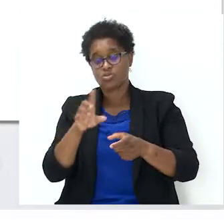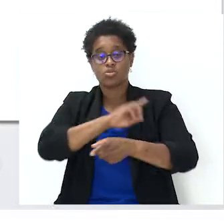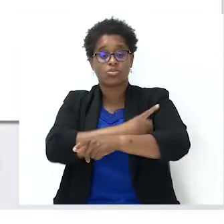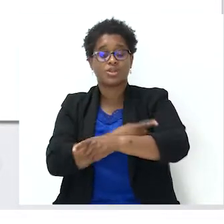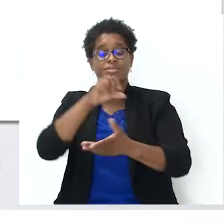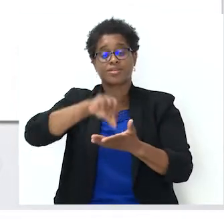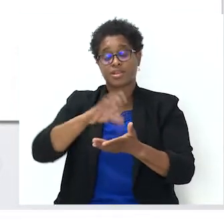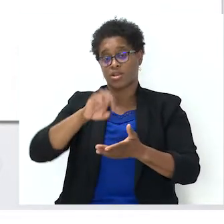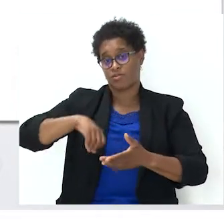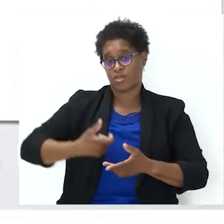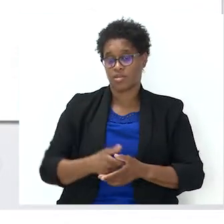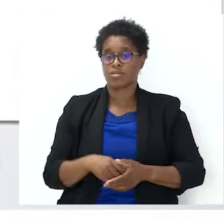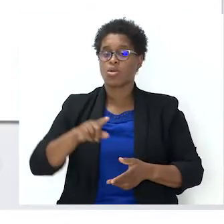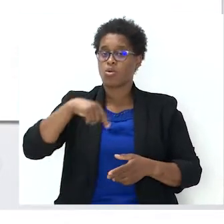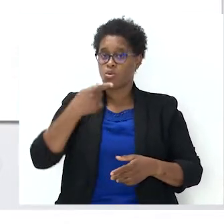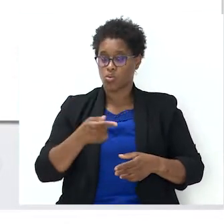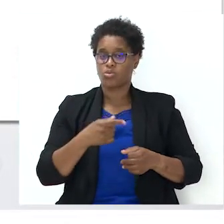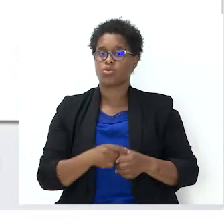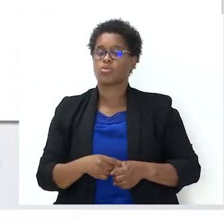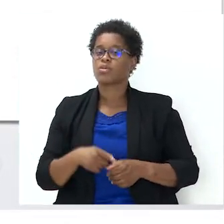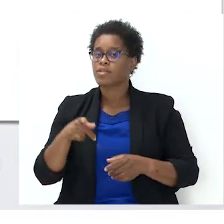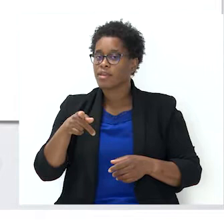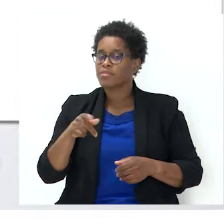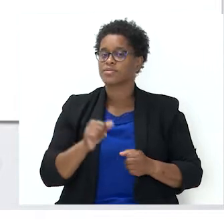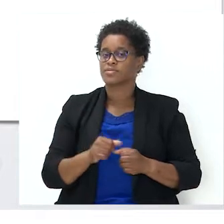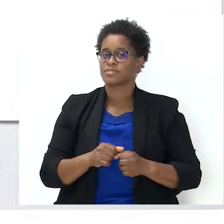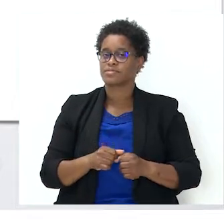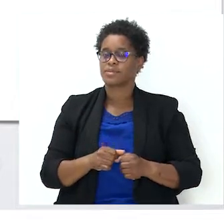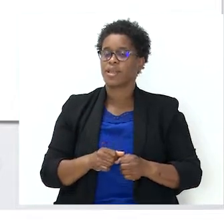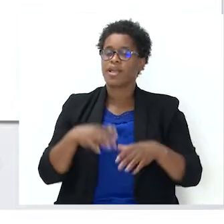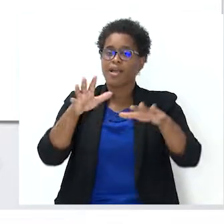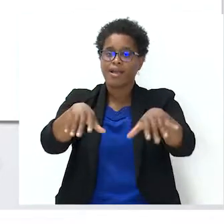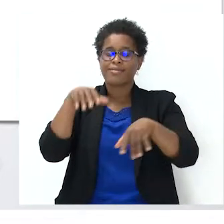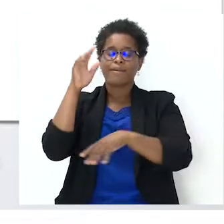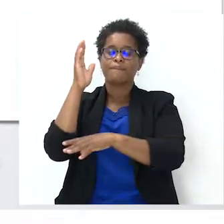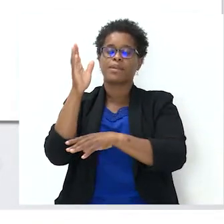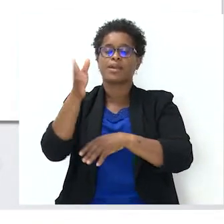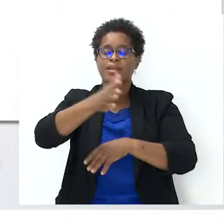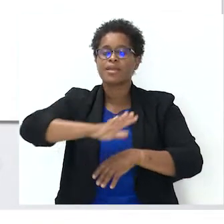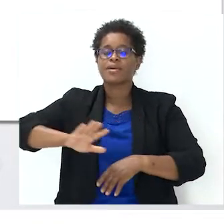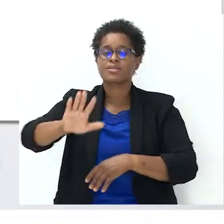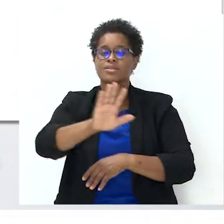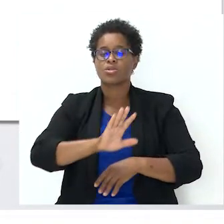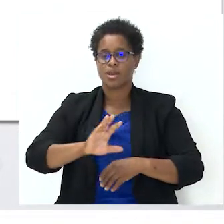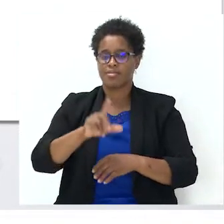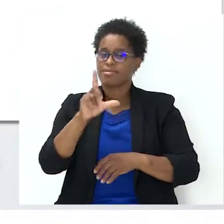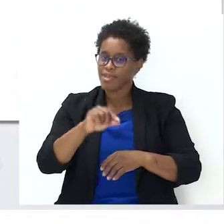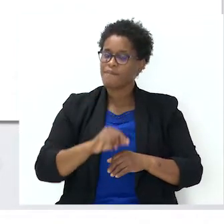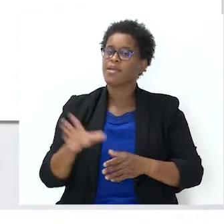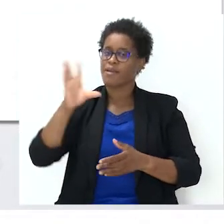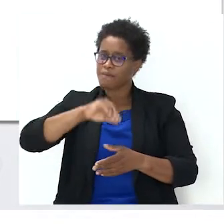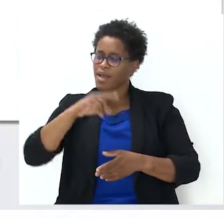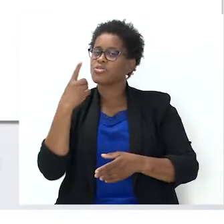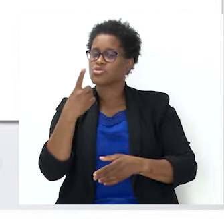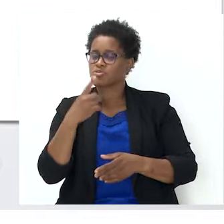Vamos ver um outro. Isso, temos a Assembleia Nacional. É também mais